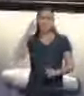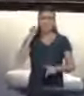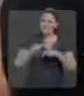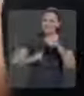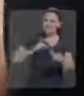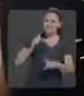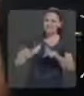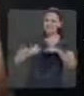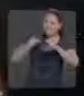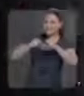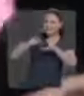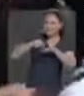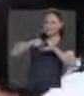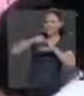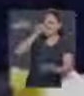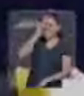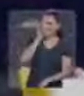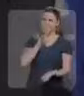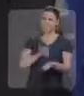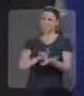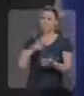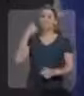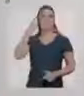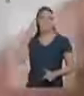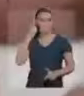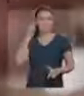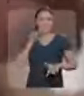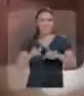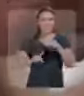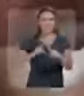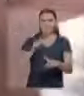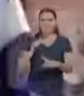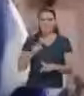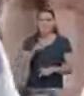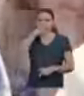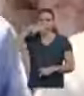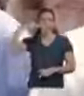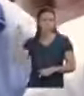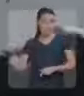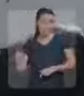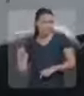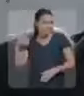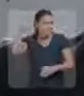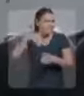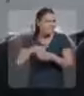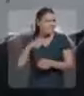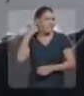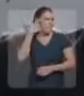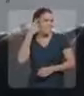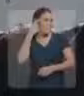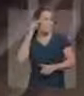apresentou, o João trabalhador. A manicure confirmou, o João trabalhador. Até o